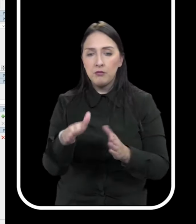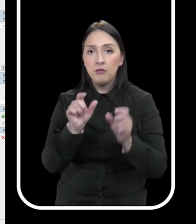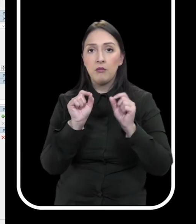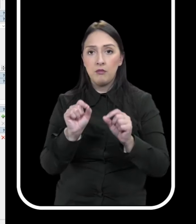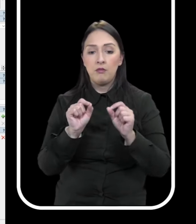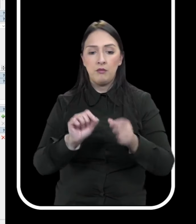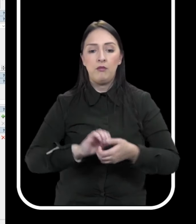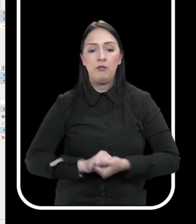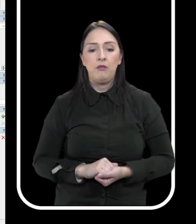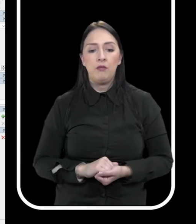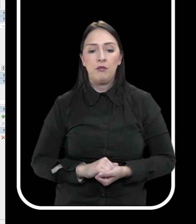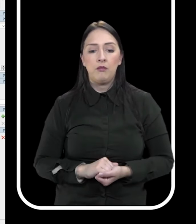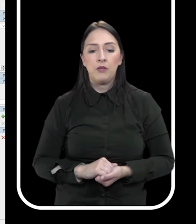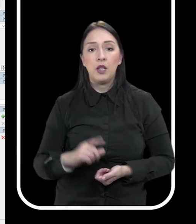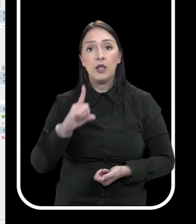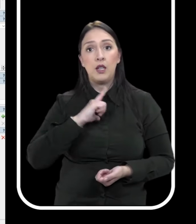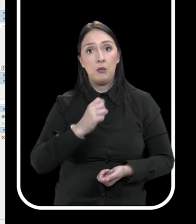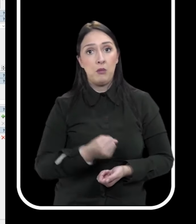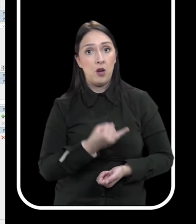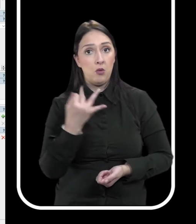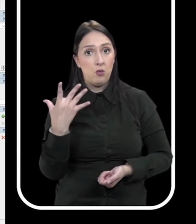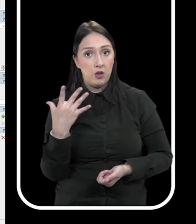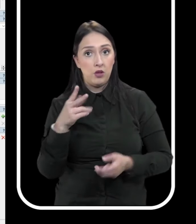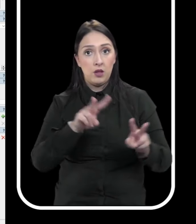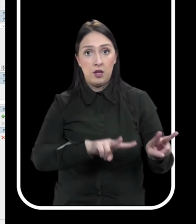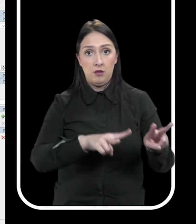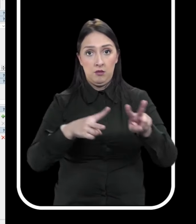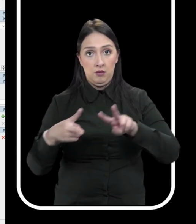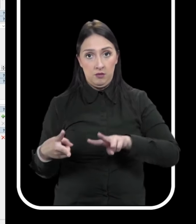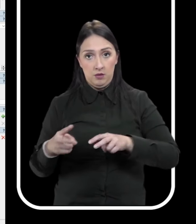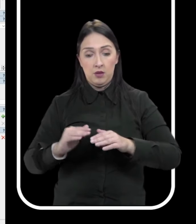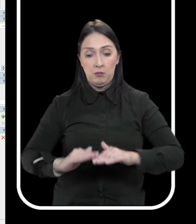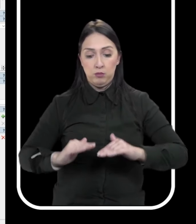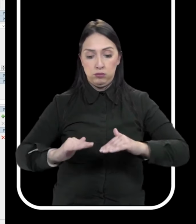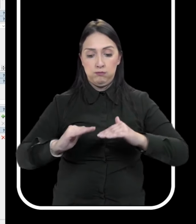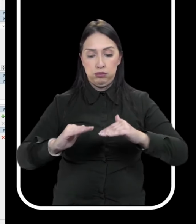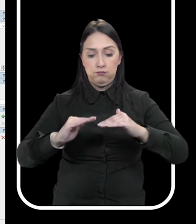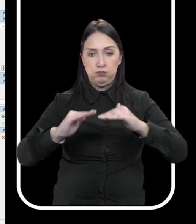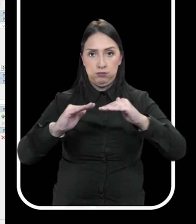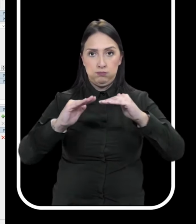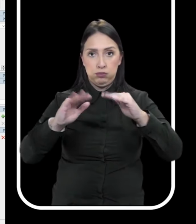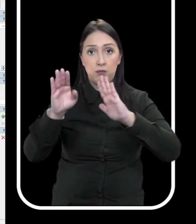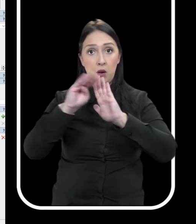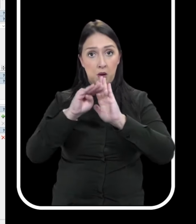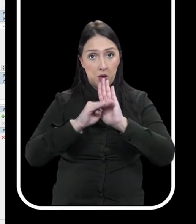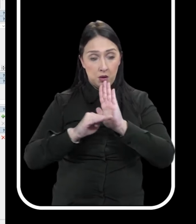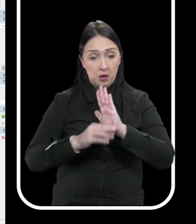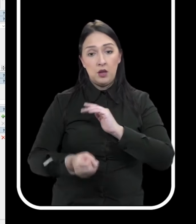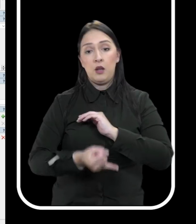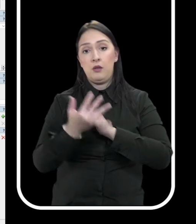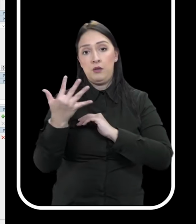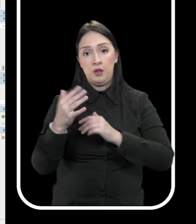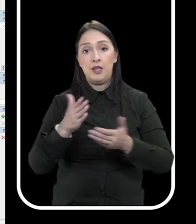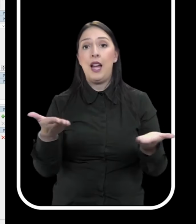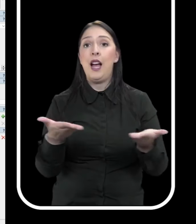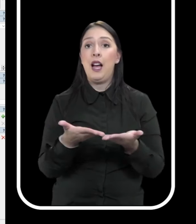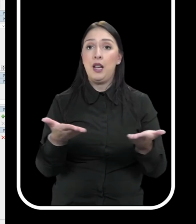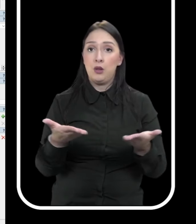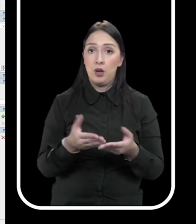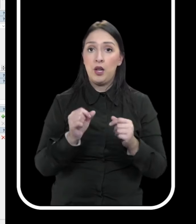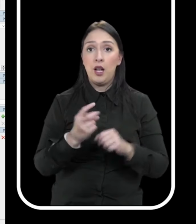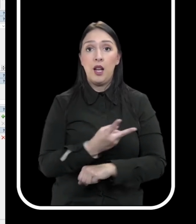desse processo é o seguinte. Tem uma quantidade para fazer a transferência com a empilhadeira. Você programa essas quantidades. Olha